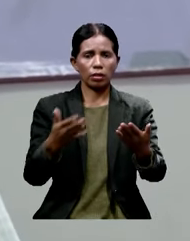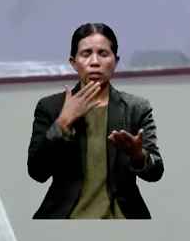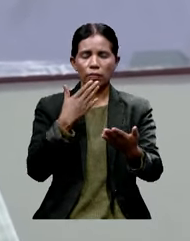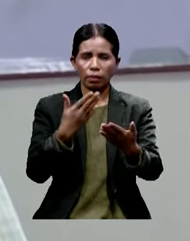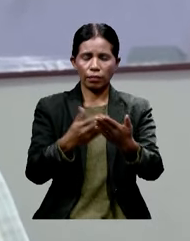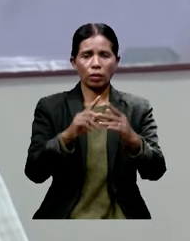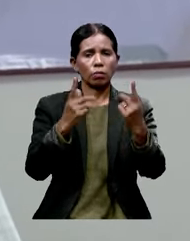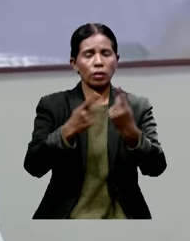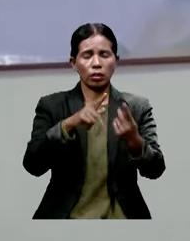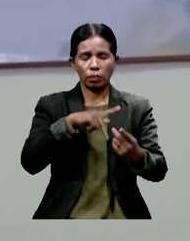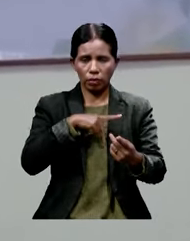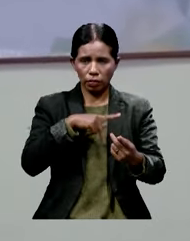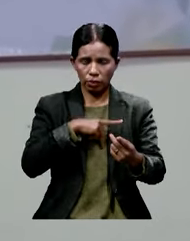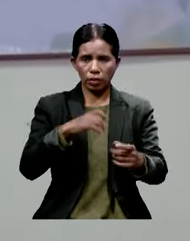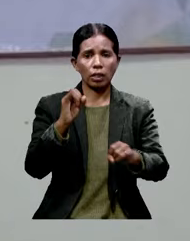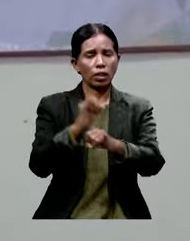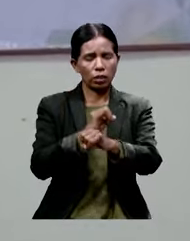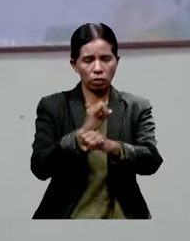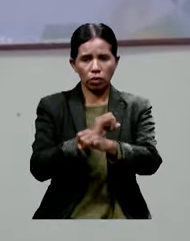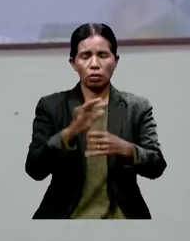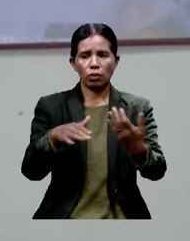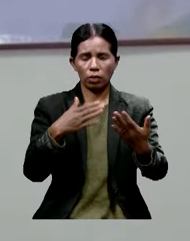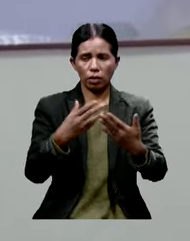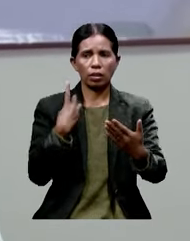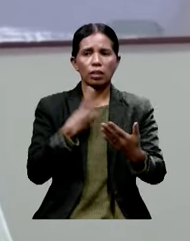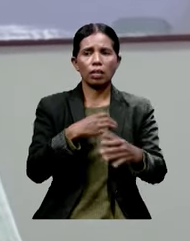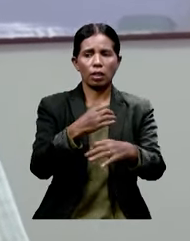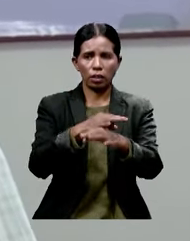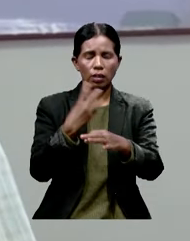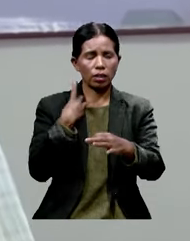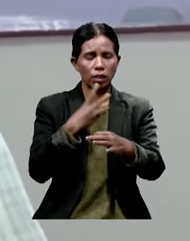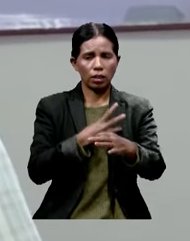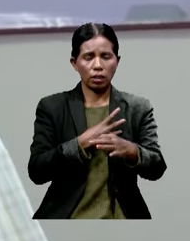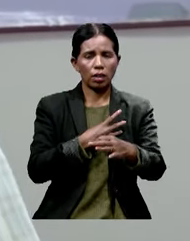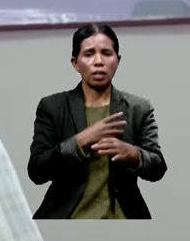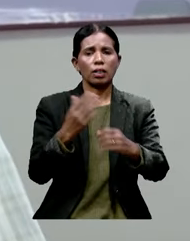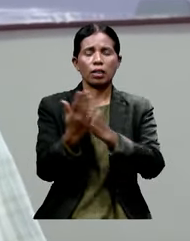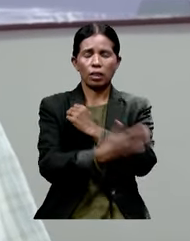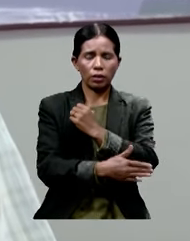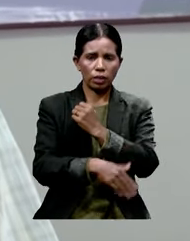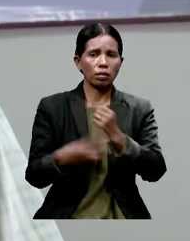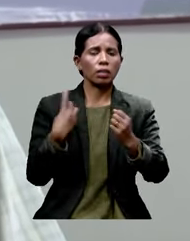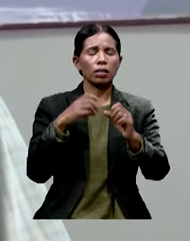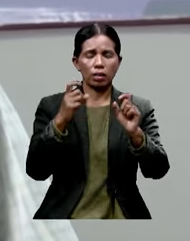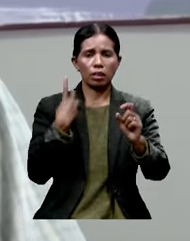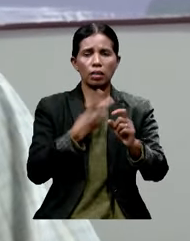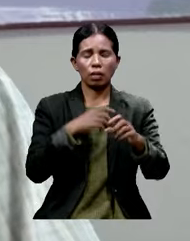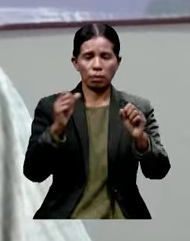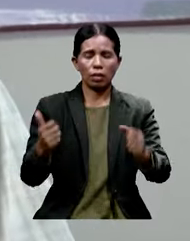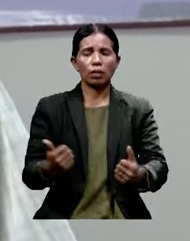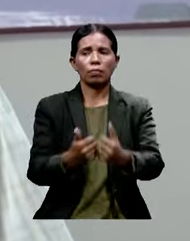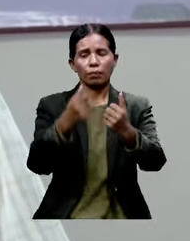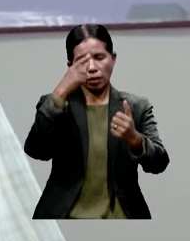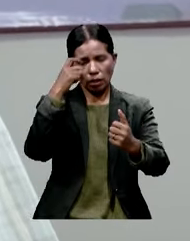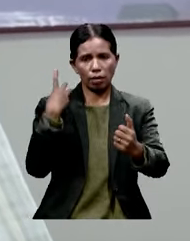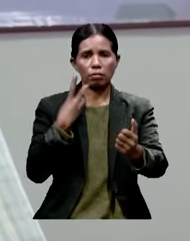setor privado, indústria, robot, né, para pelo menos ita hadia que tenha uma lara, ato não ita bele compete. Tamba, agora ita